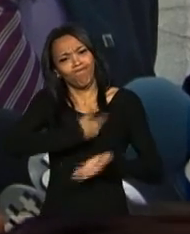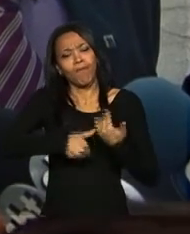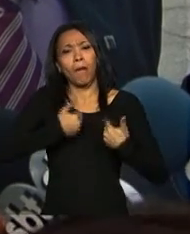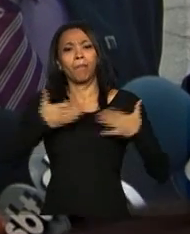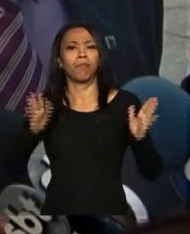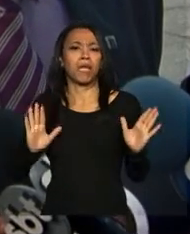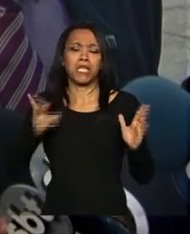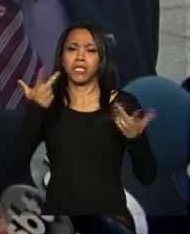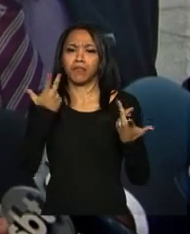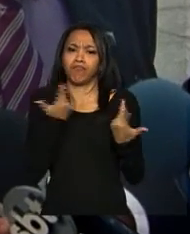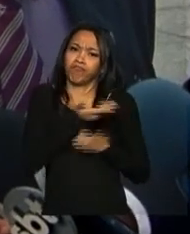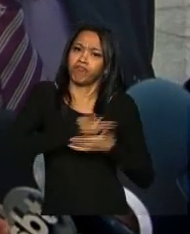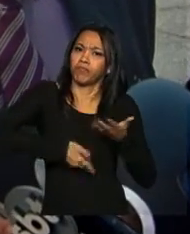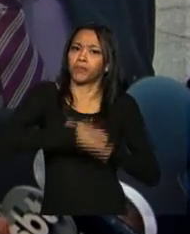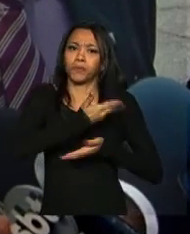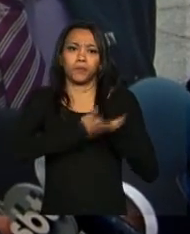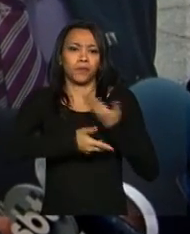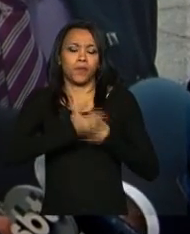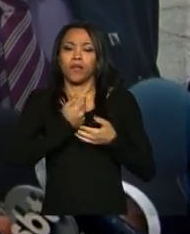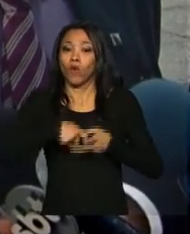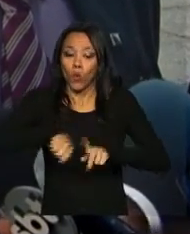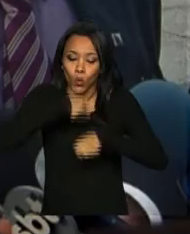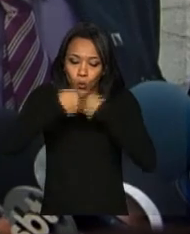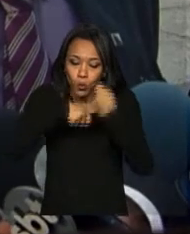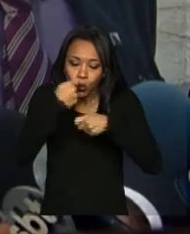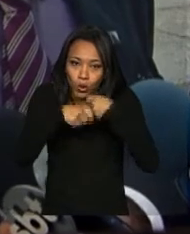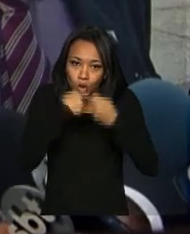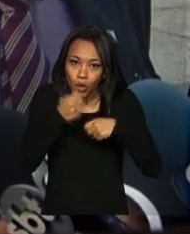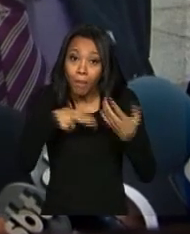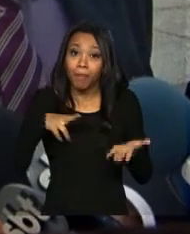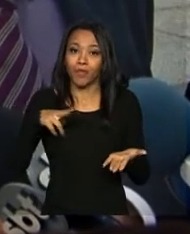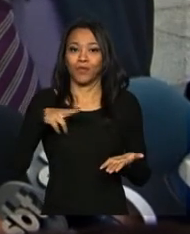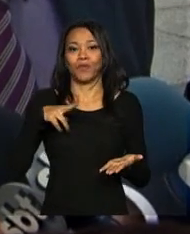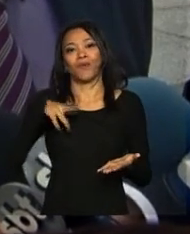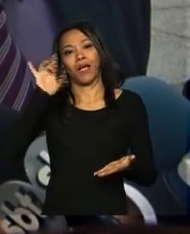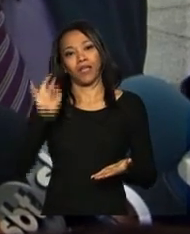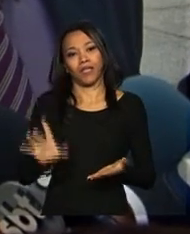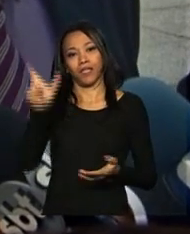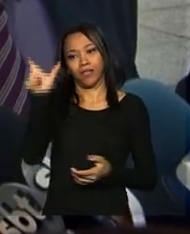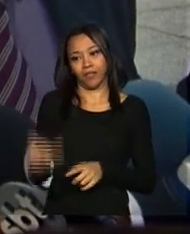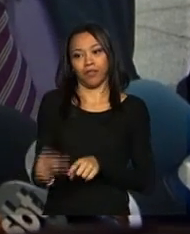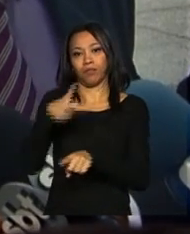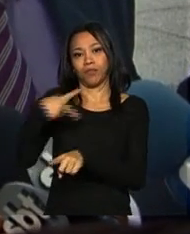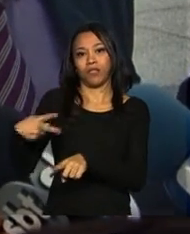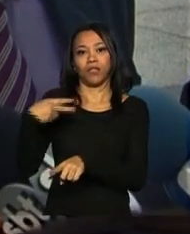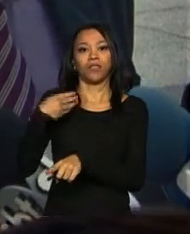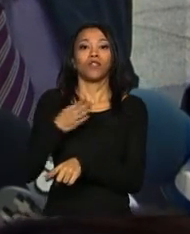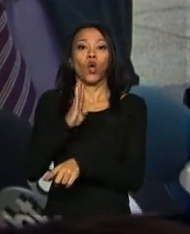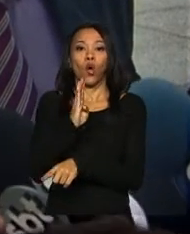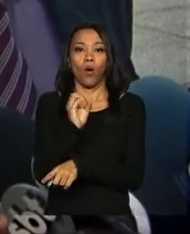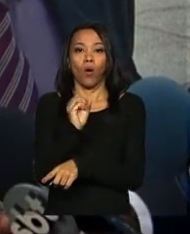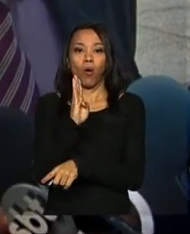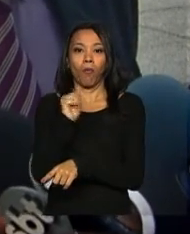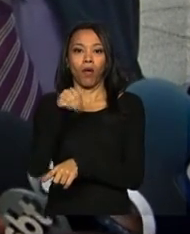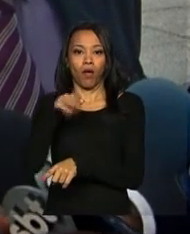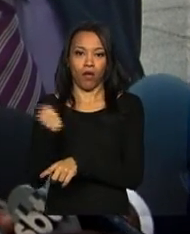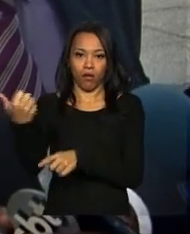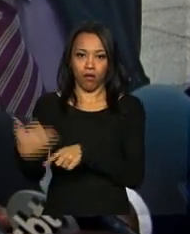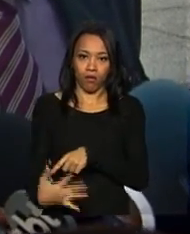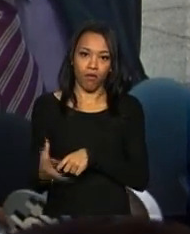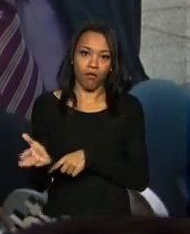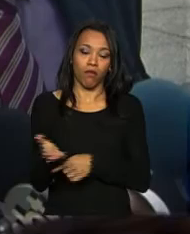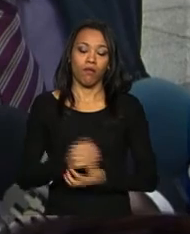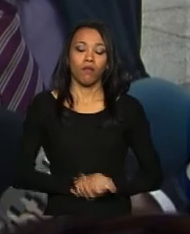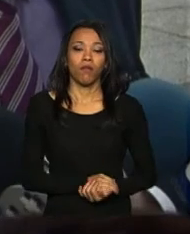aberta e informal. E foi um jantar privado, caracterizado pelo próprio presidente Obama como um jantar privado. Haverá números específicos ou metas